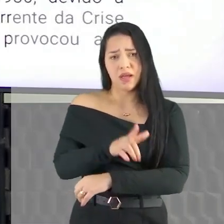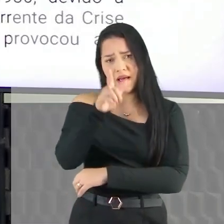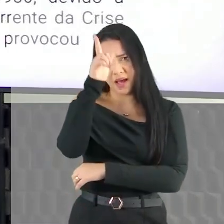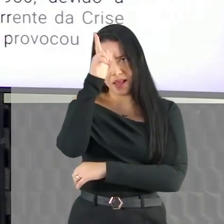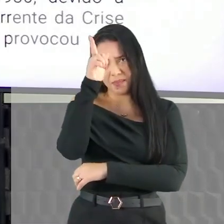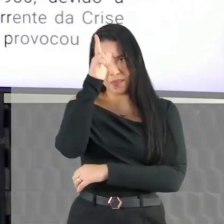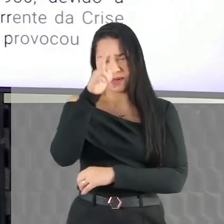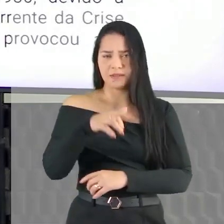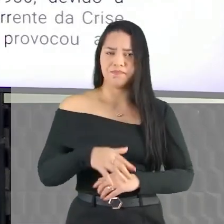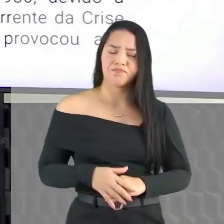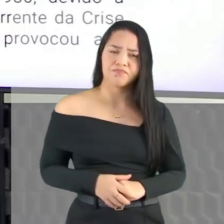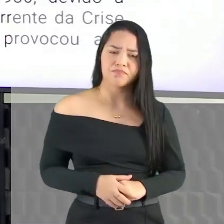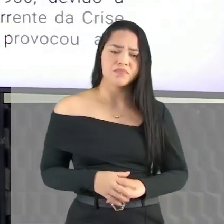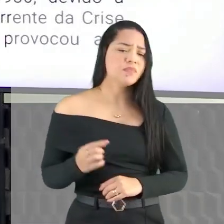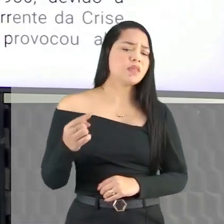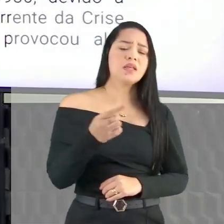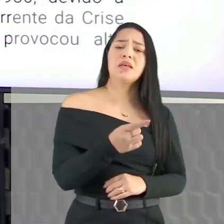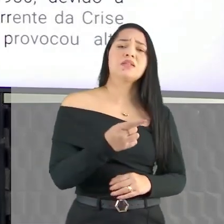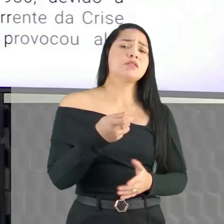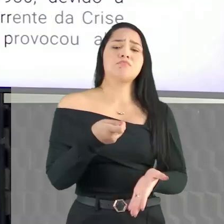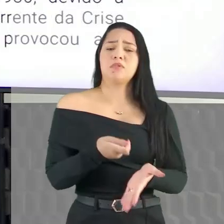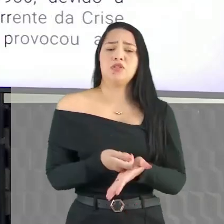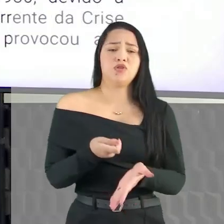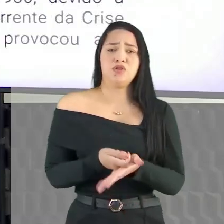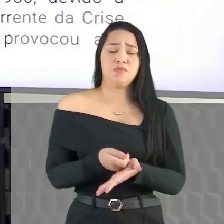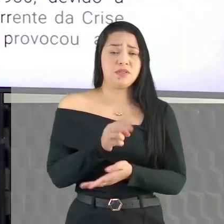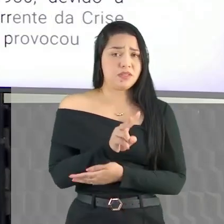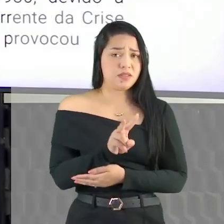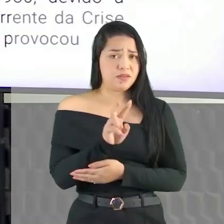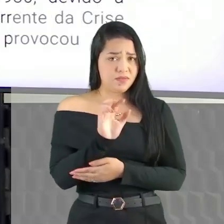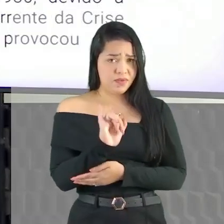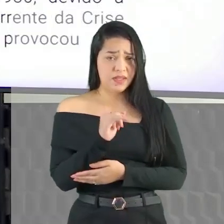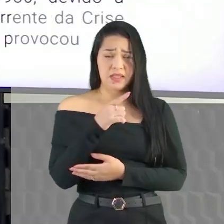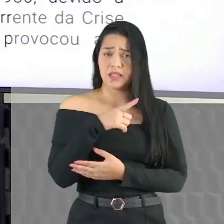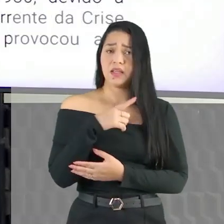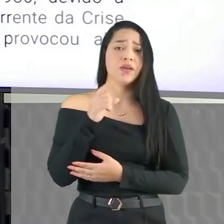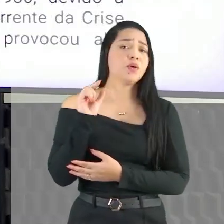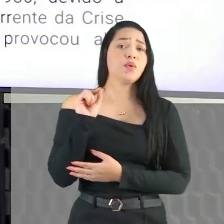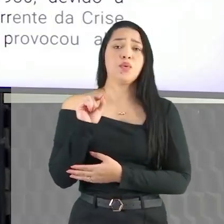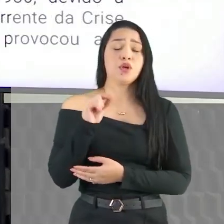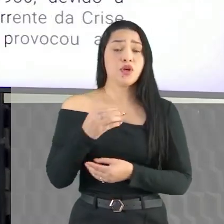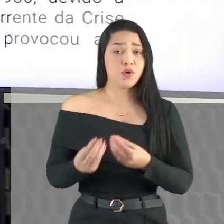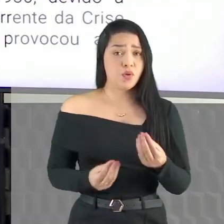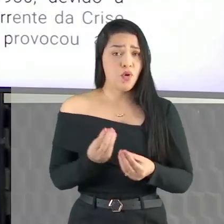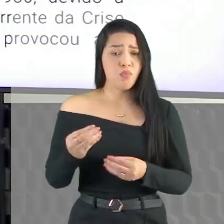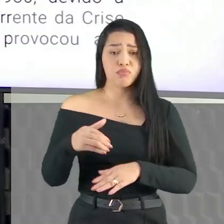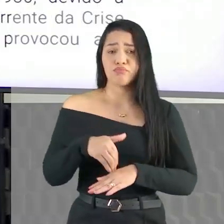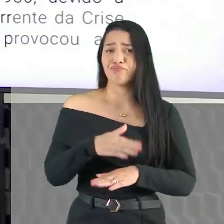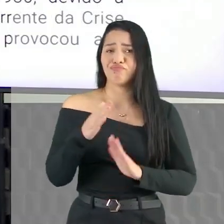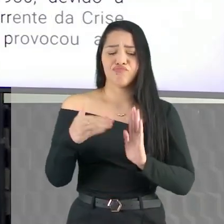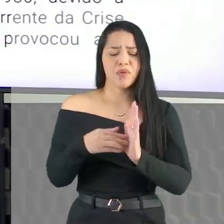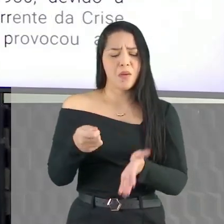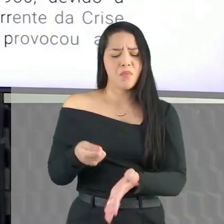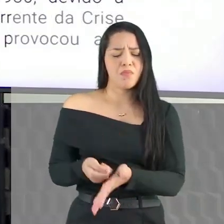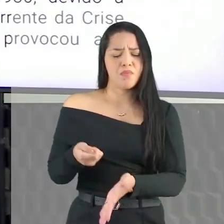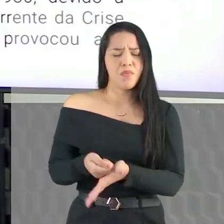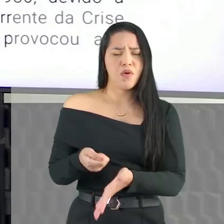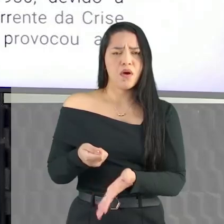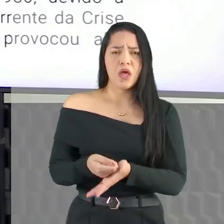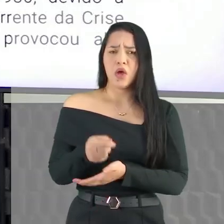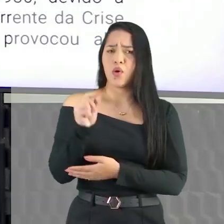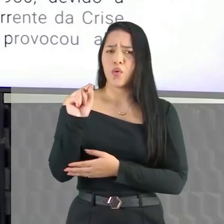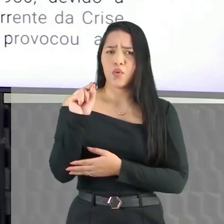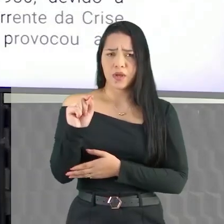Alemanha. E esses regimes que vão aparecer são ditos aí como regimes totalitários, mas são